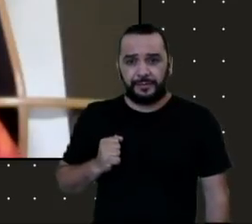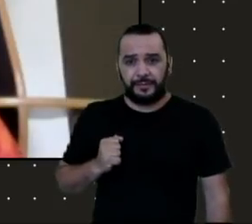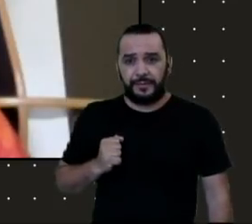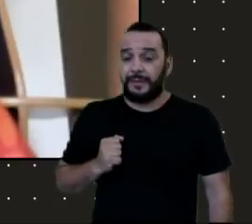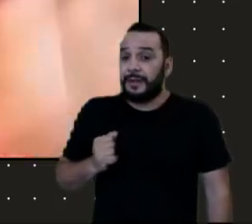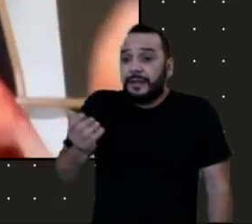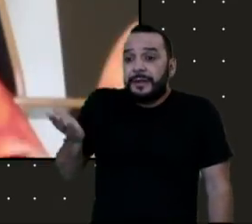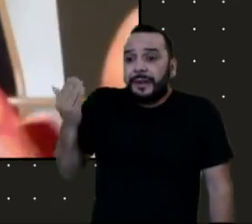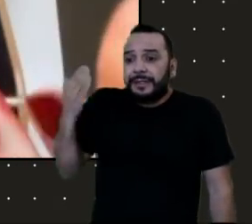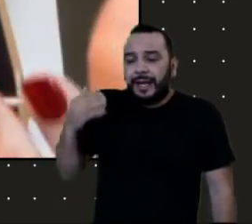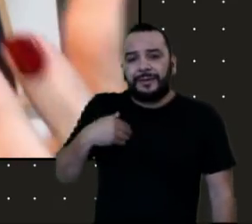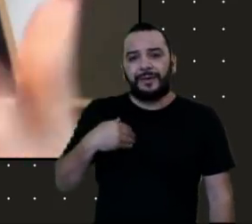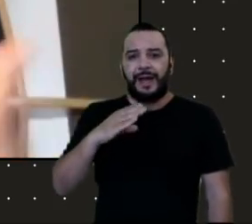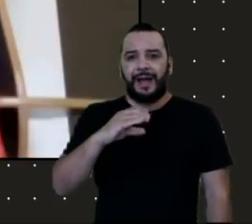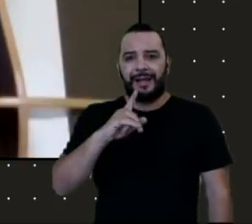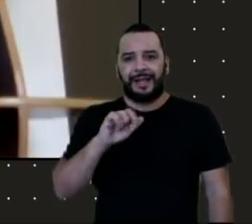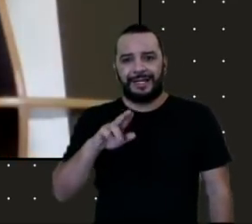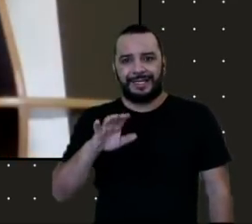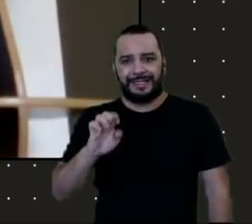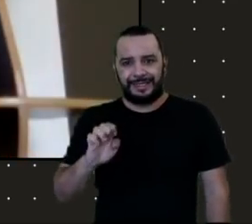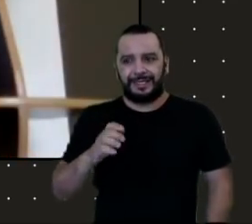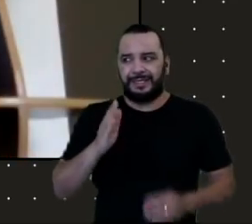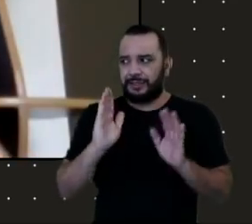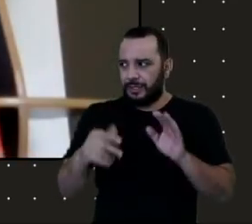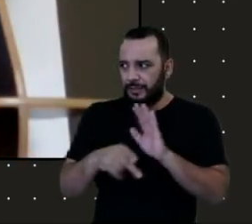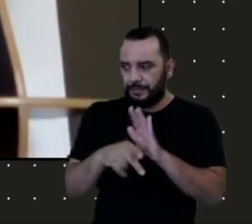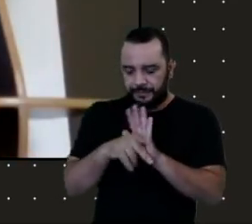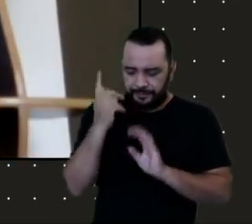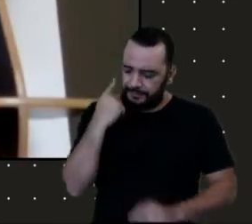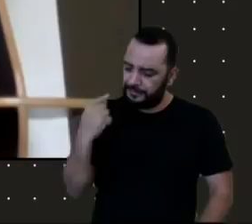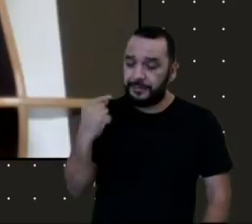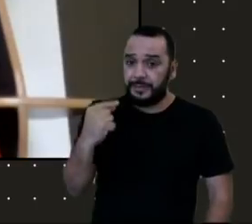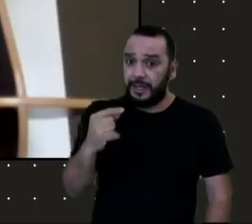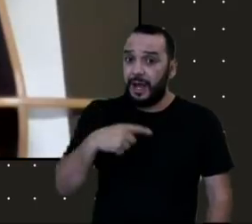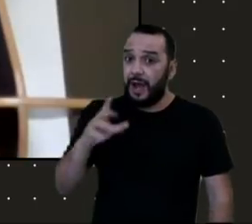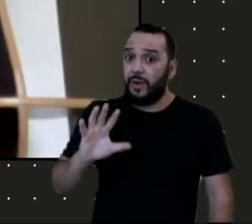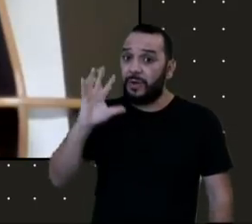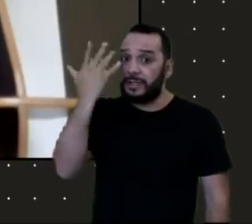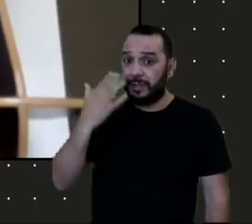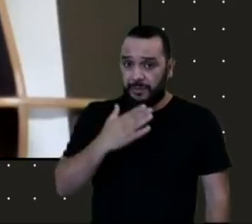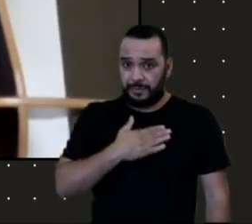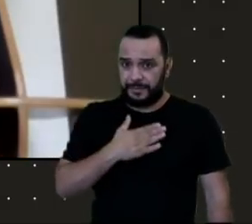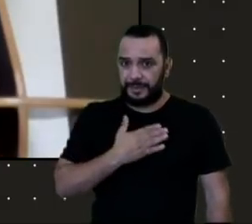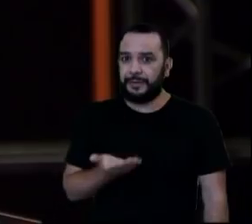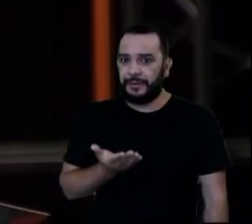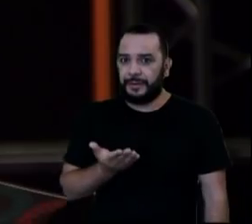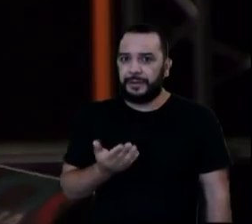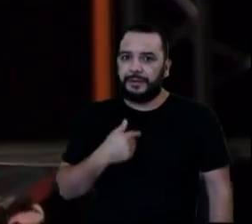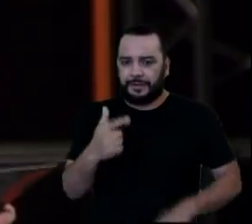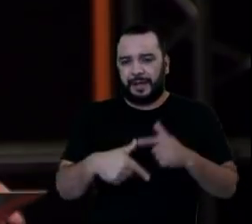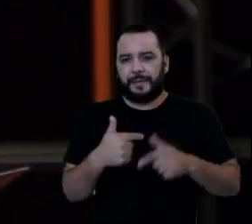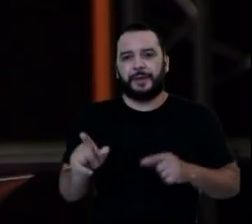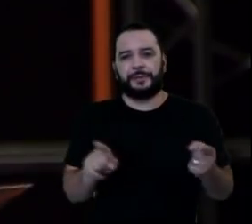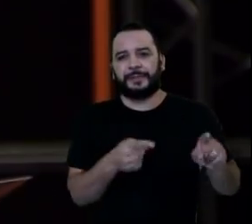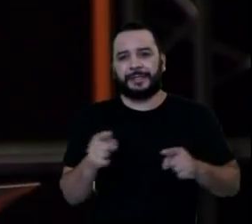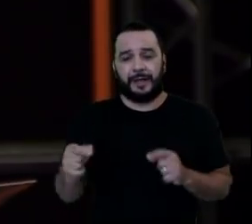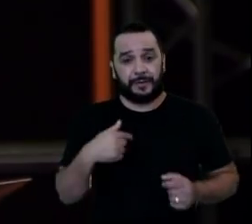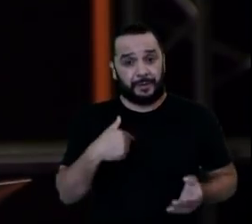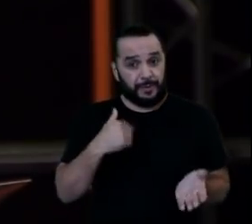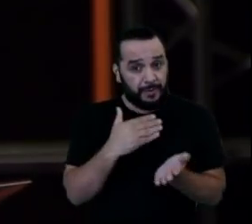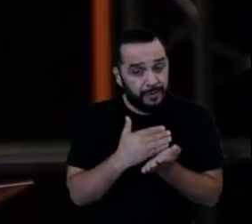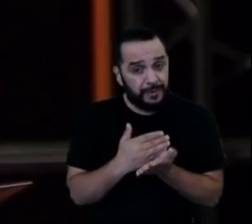um trabalho... Hoje em dia, se eu fizesse o meu trabalho, teria uma aceitação e um entendimento daquele trabalho